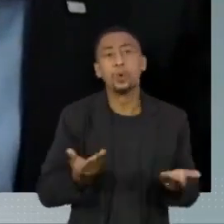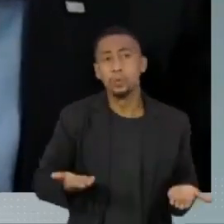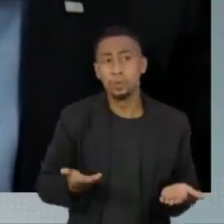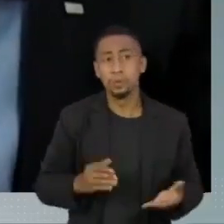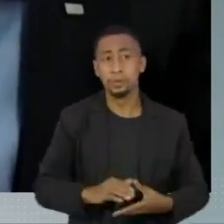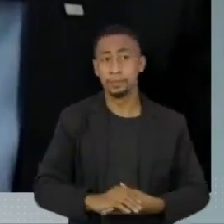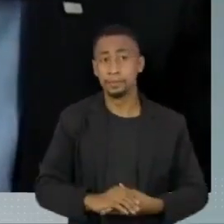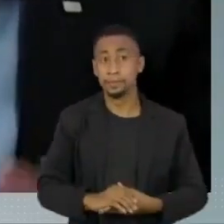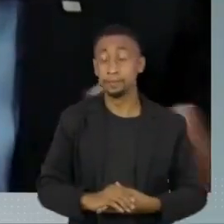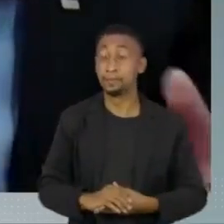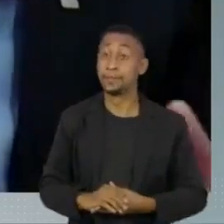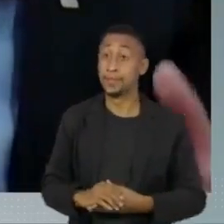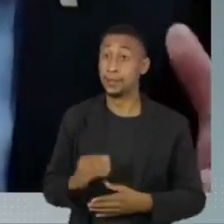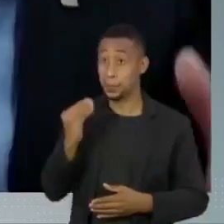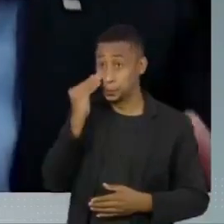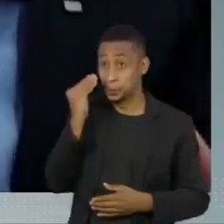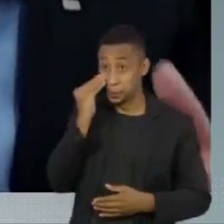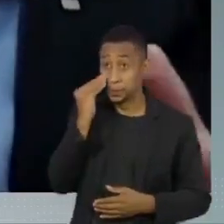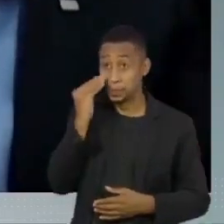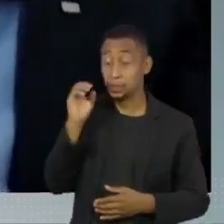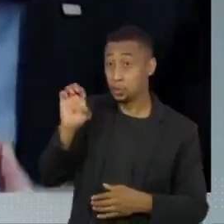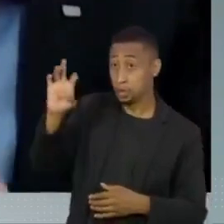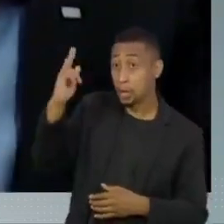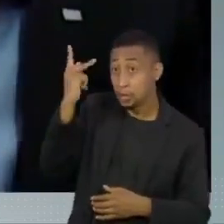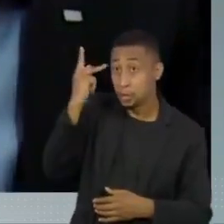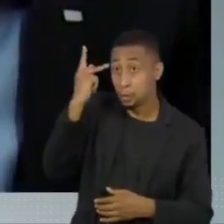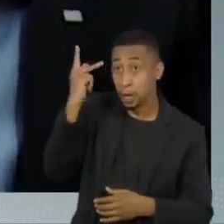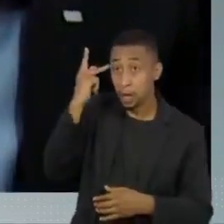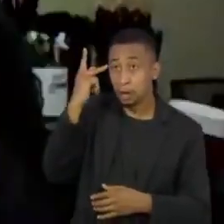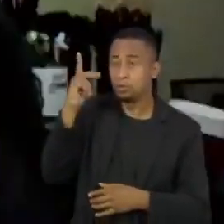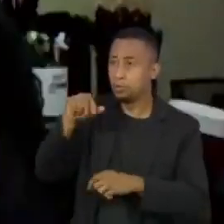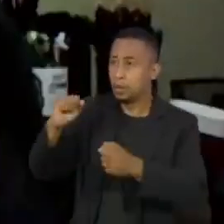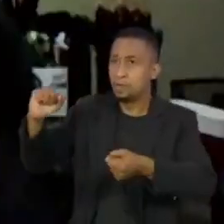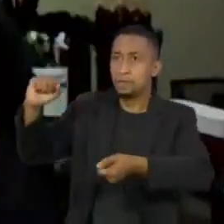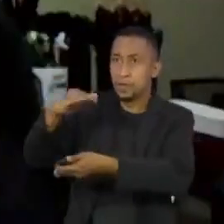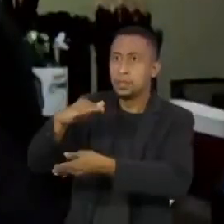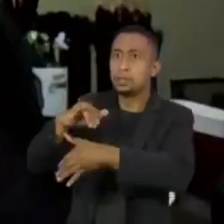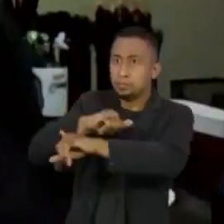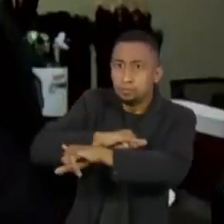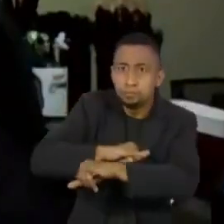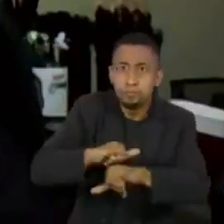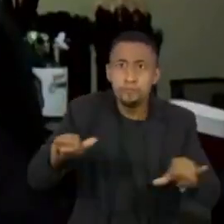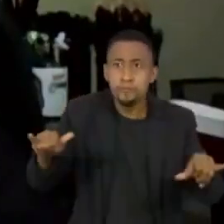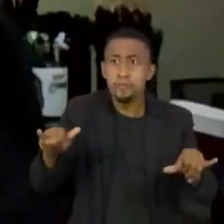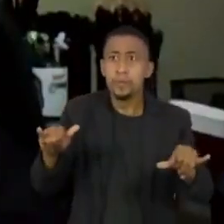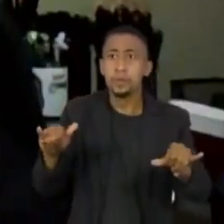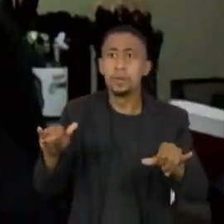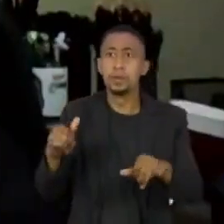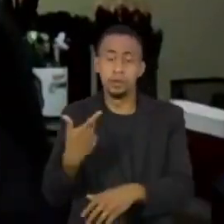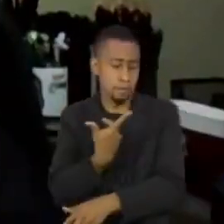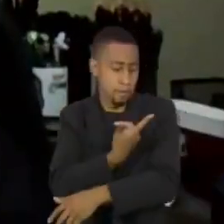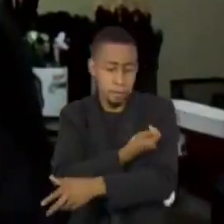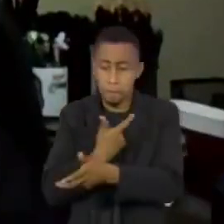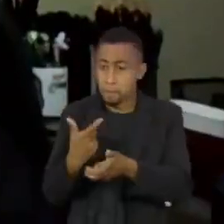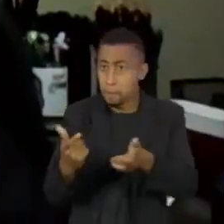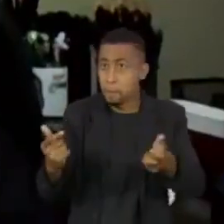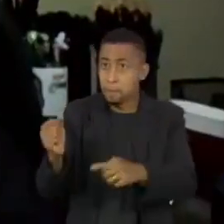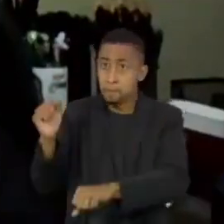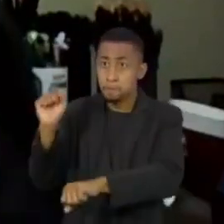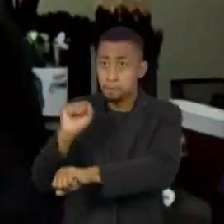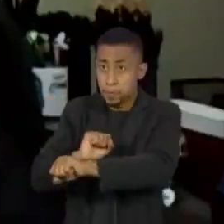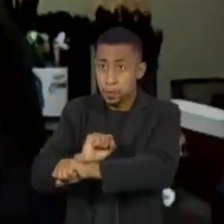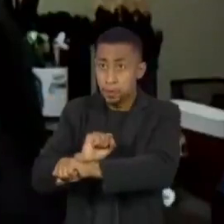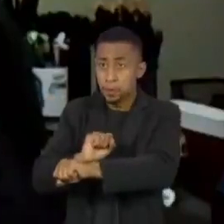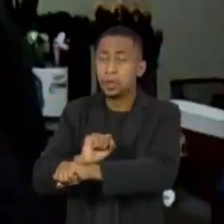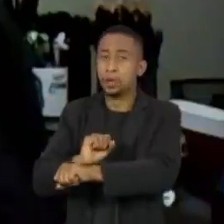Joyce, o que nós temos feito em São Paulo agora, frente a essa determinação dada, é que temporariamente, e nós